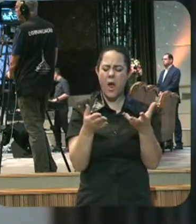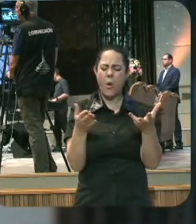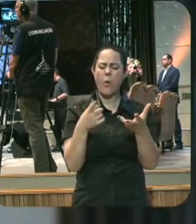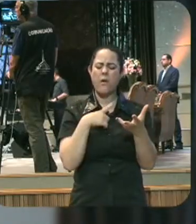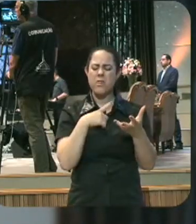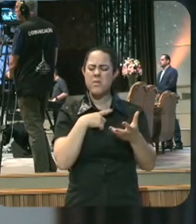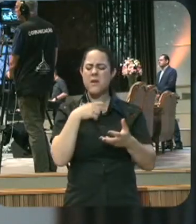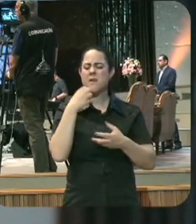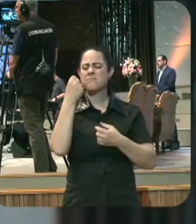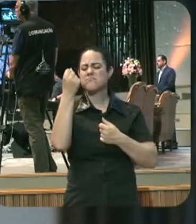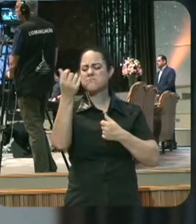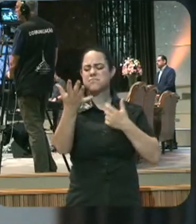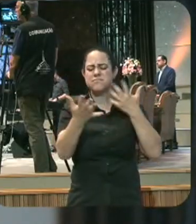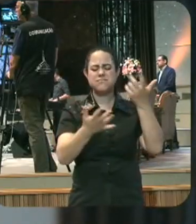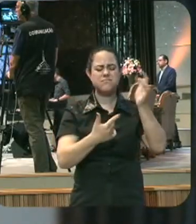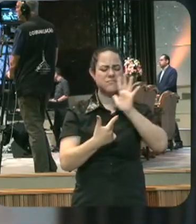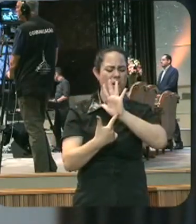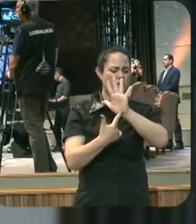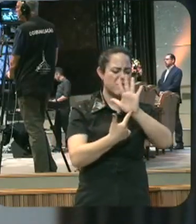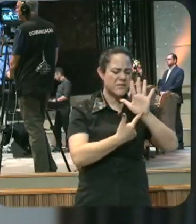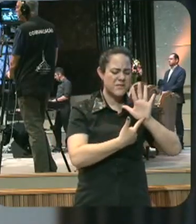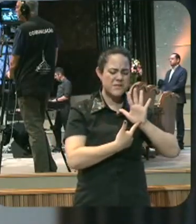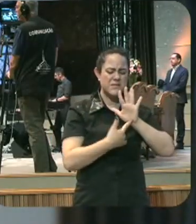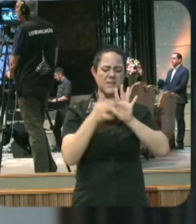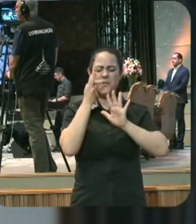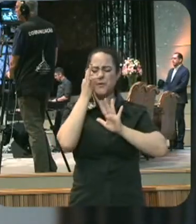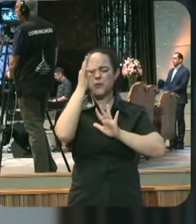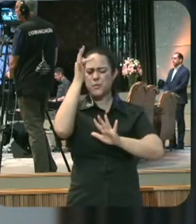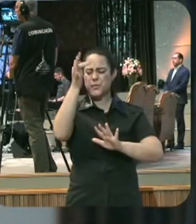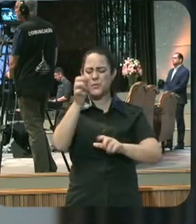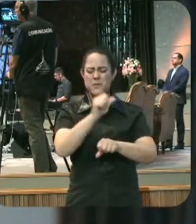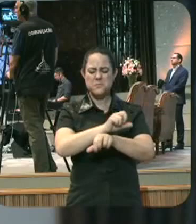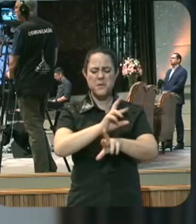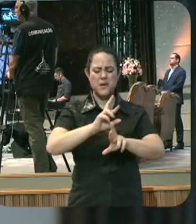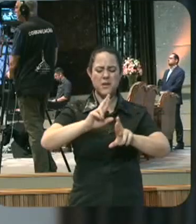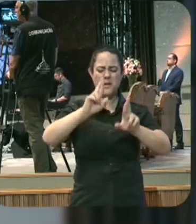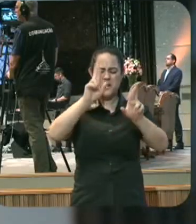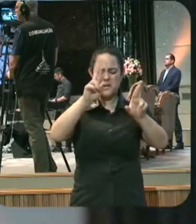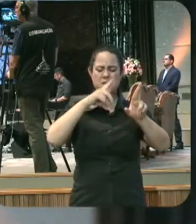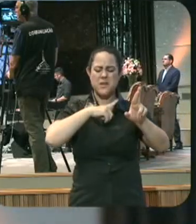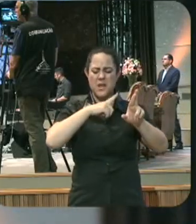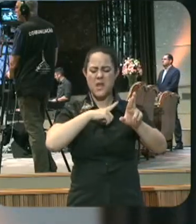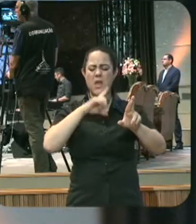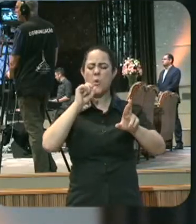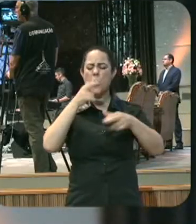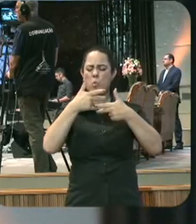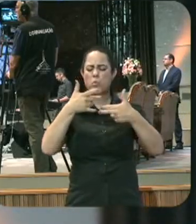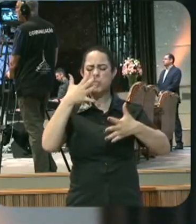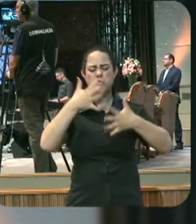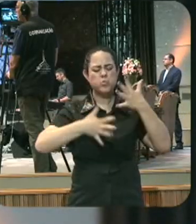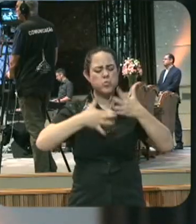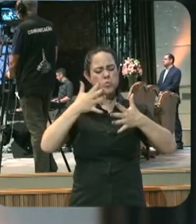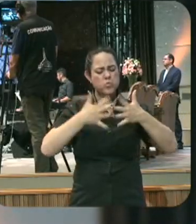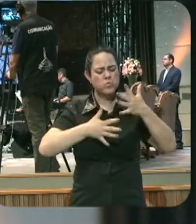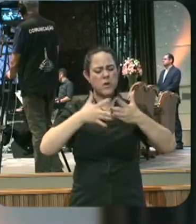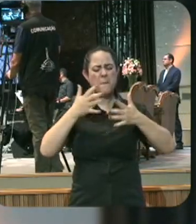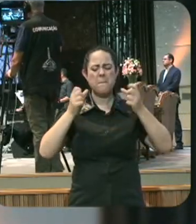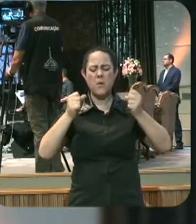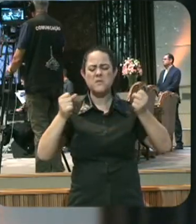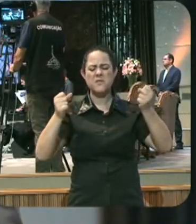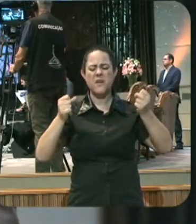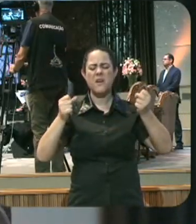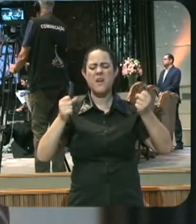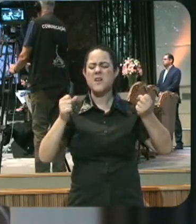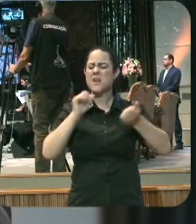começa a derramar sobre eles o futuro e a esperança. Que as muralhas intransponíveis